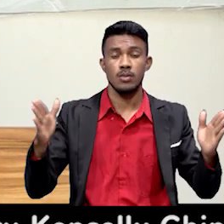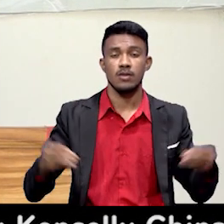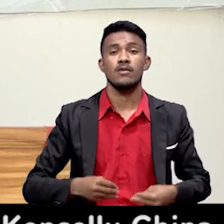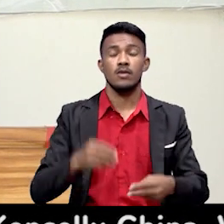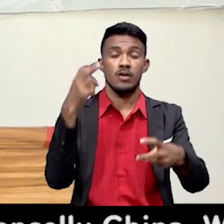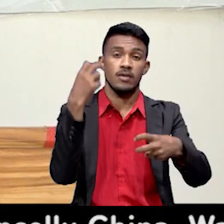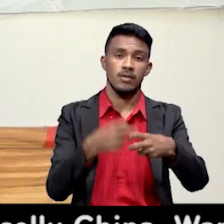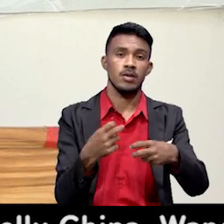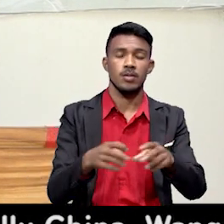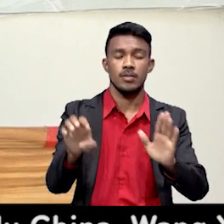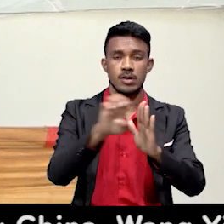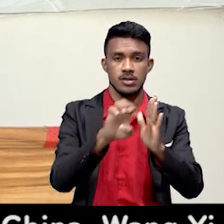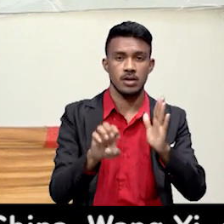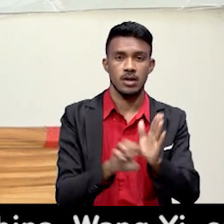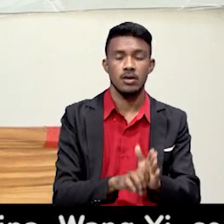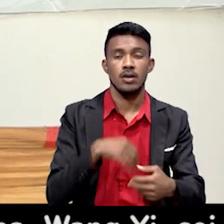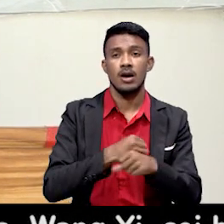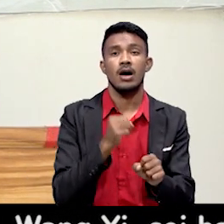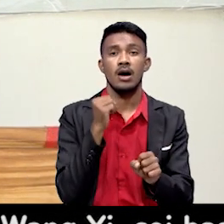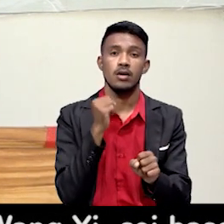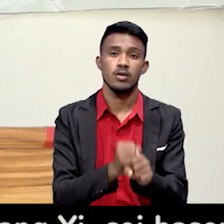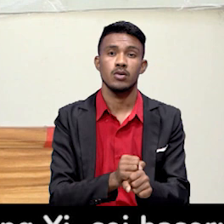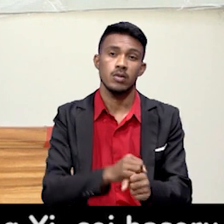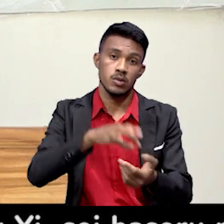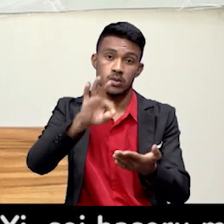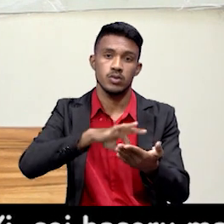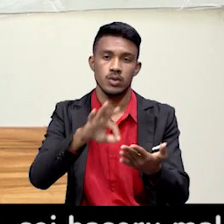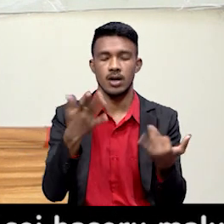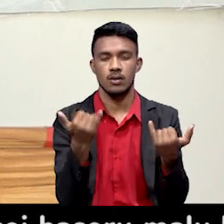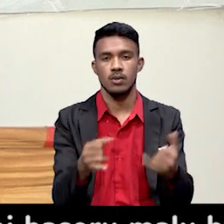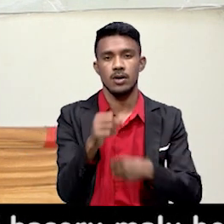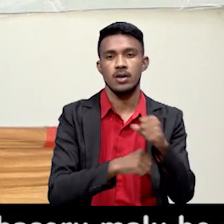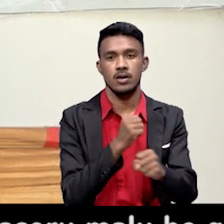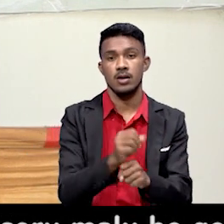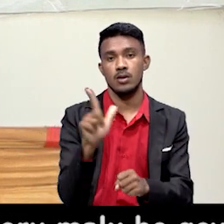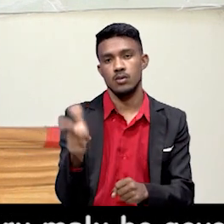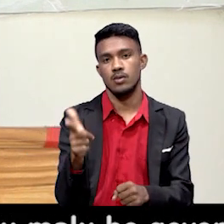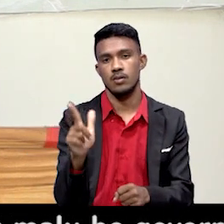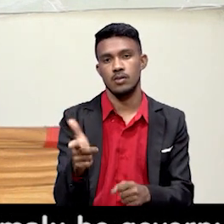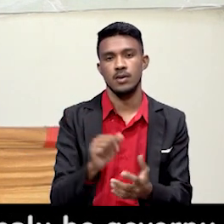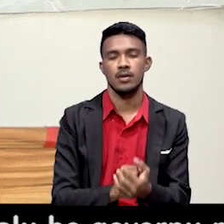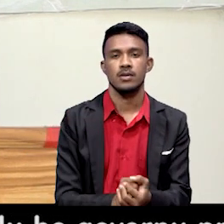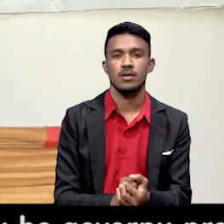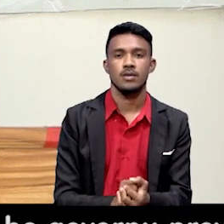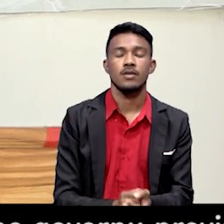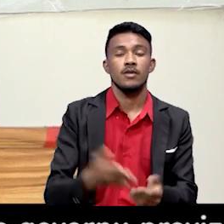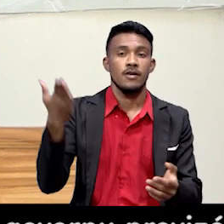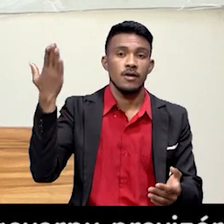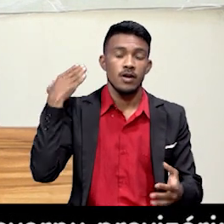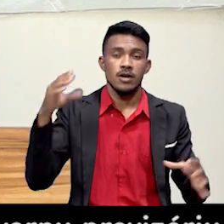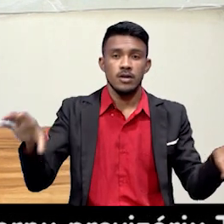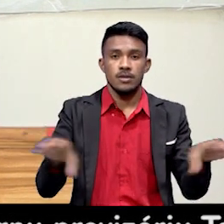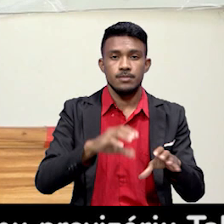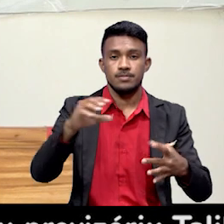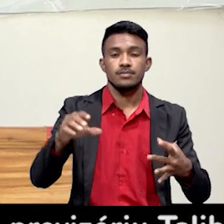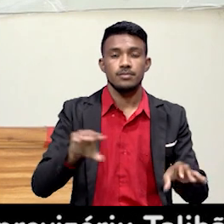estado hala to cálculo to agora nene tina rua nulu ana nene ex titular ser nene prejuízo ba